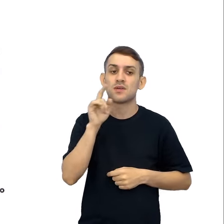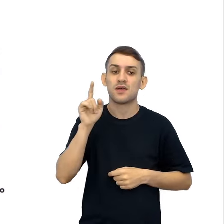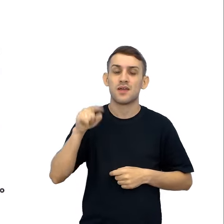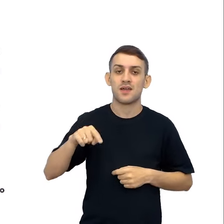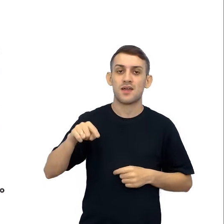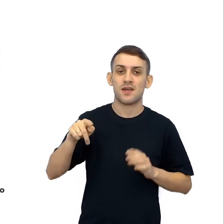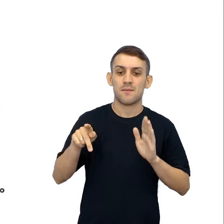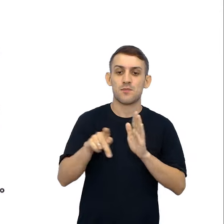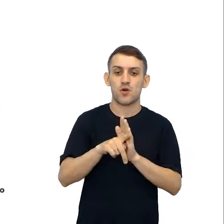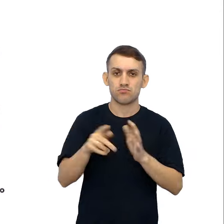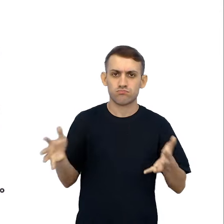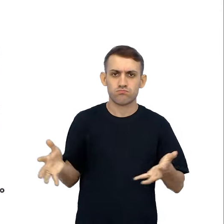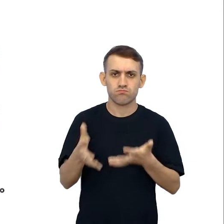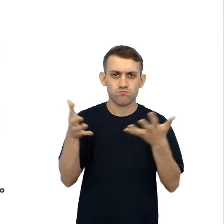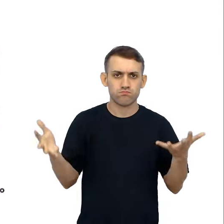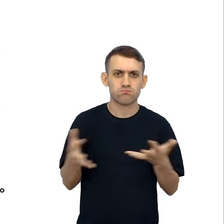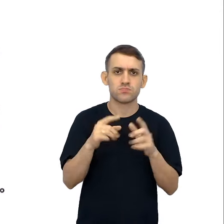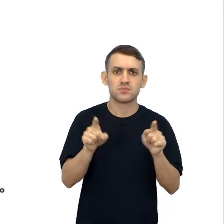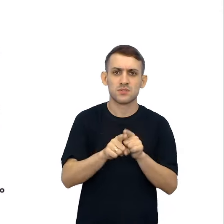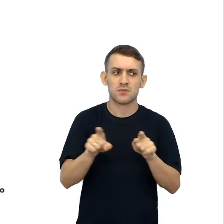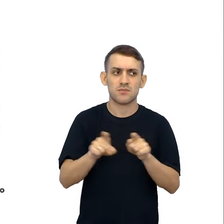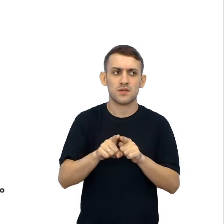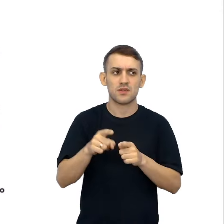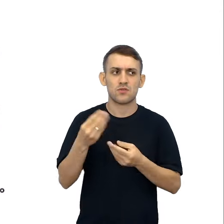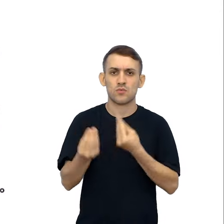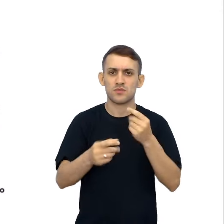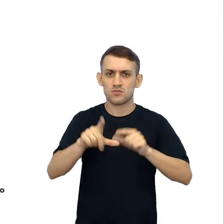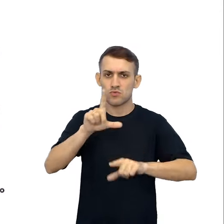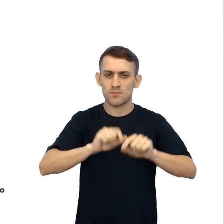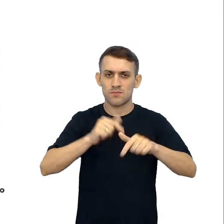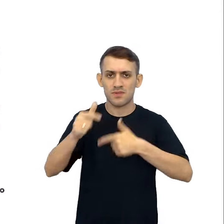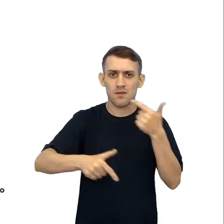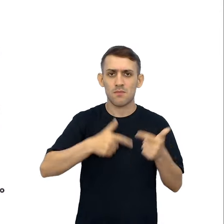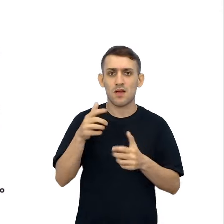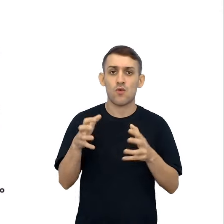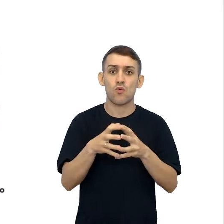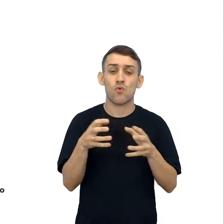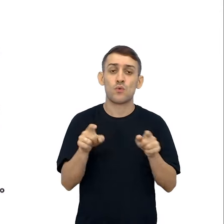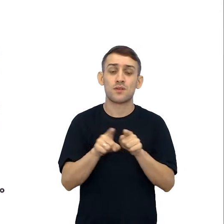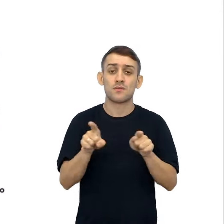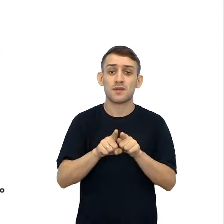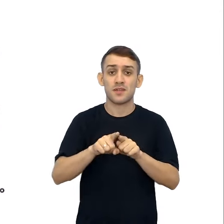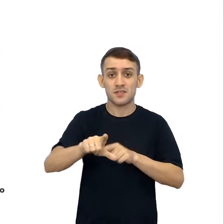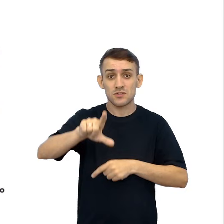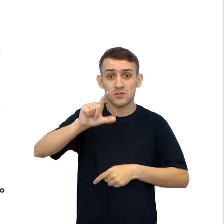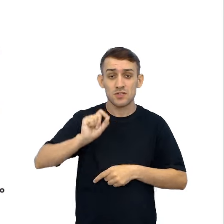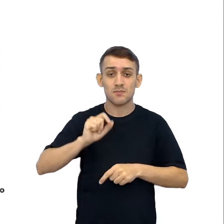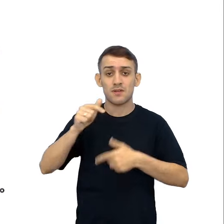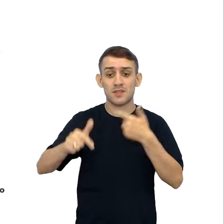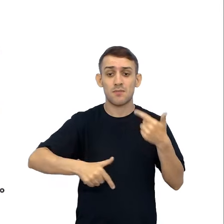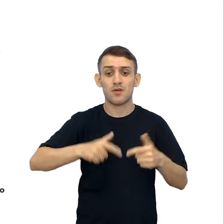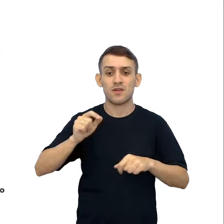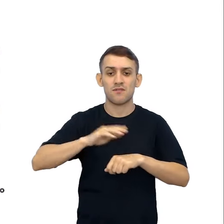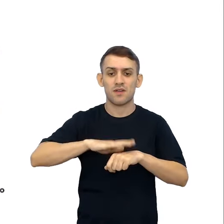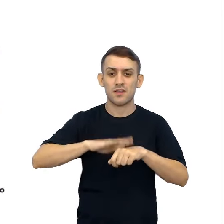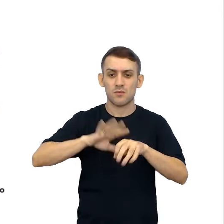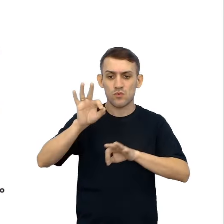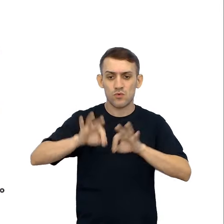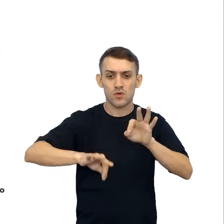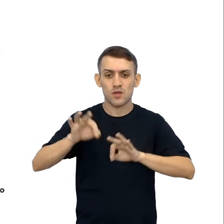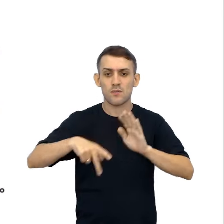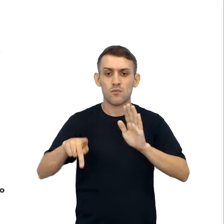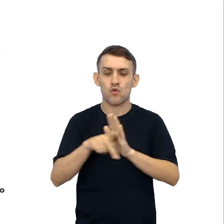nosso próprio engajamento. Então, é a decisão de trabalharmos em grupo, a decisão de trabalharmos aí, de fazermos esse planejamento de